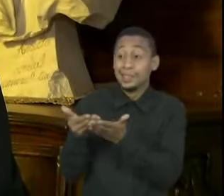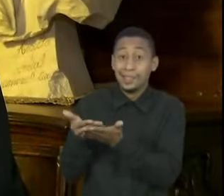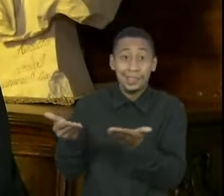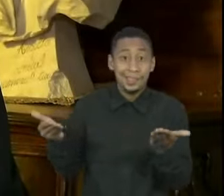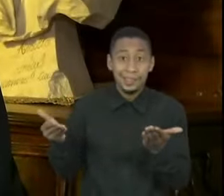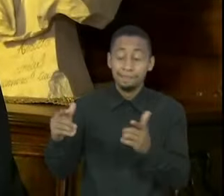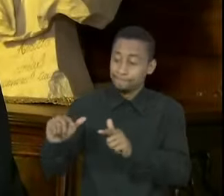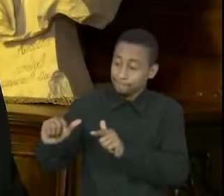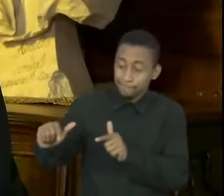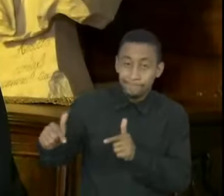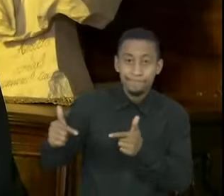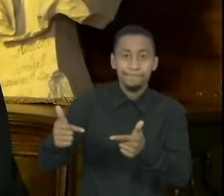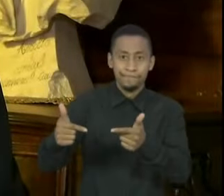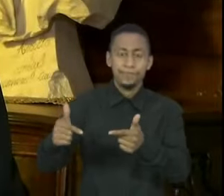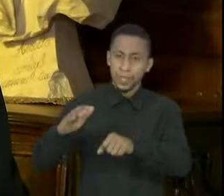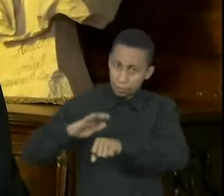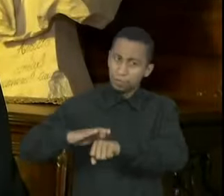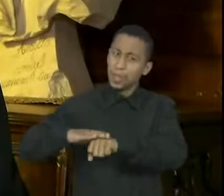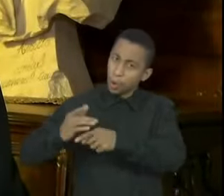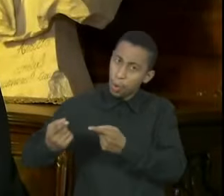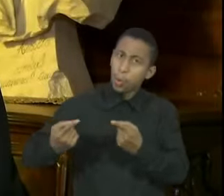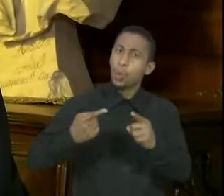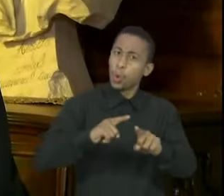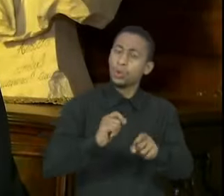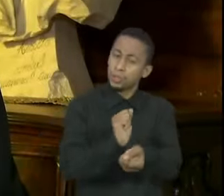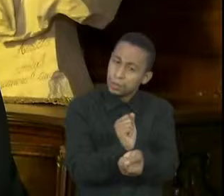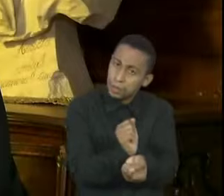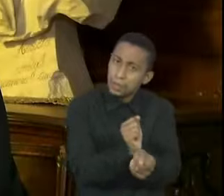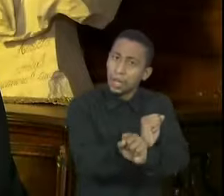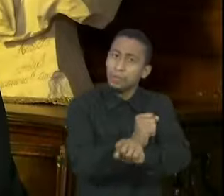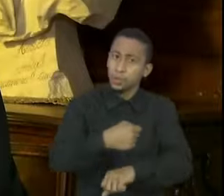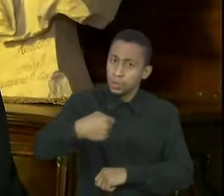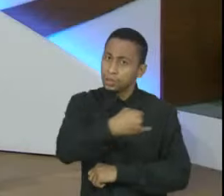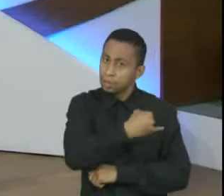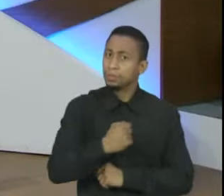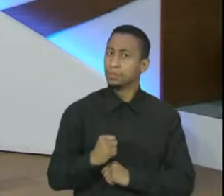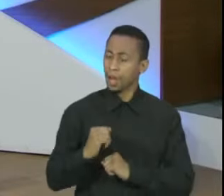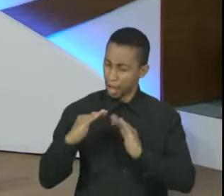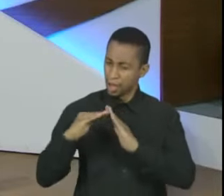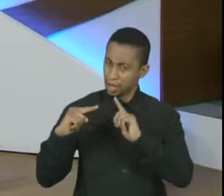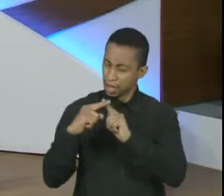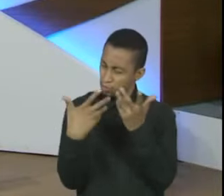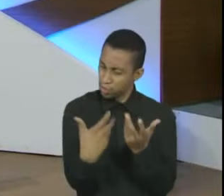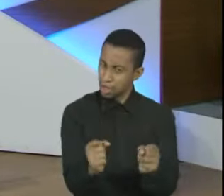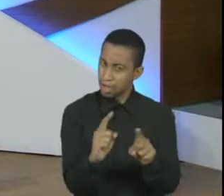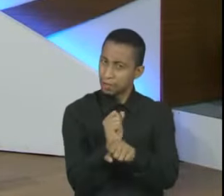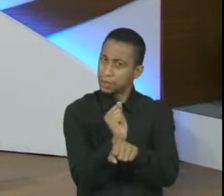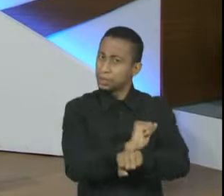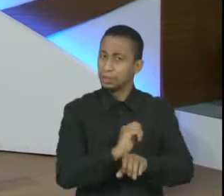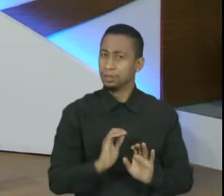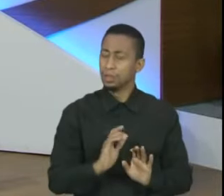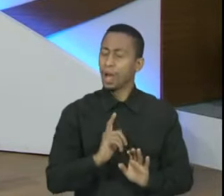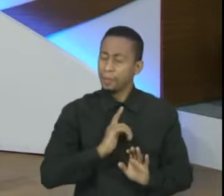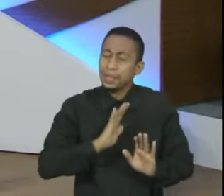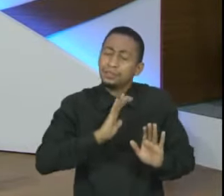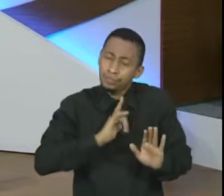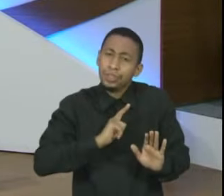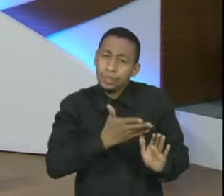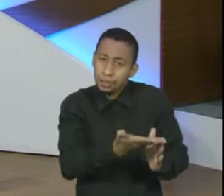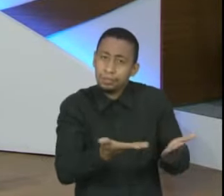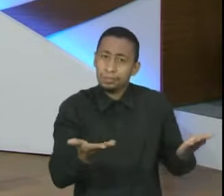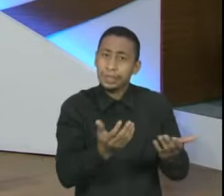o contra a escravidão sim oficialmente a igreja não aprovava esse Capitão mas sabia escravo sim